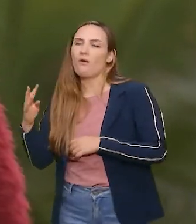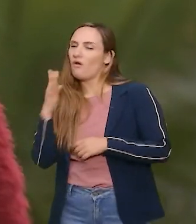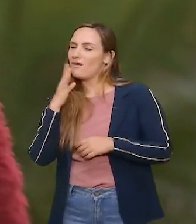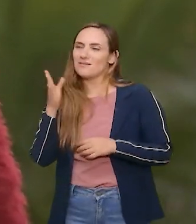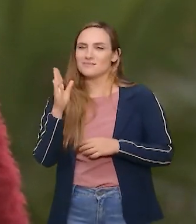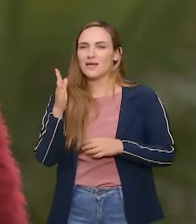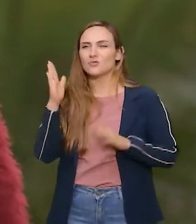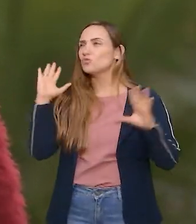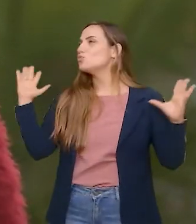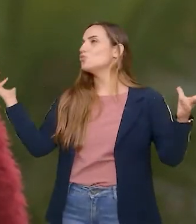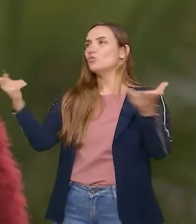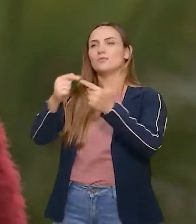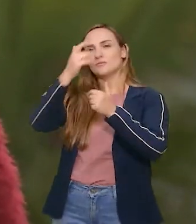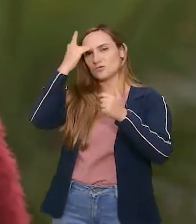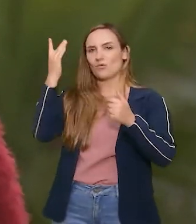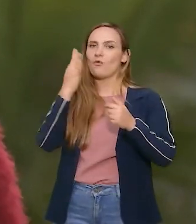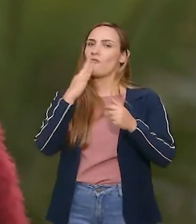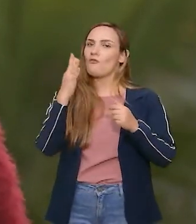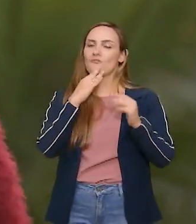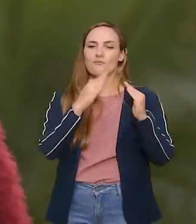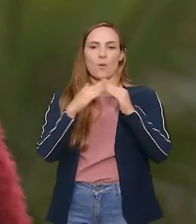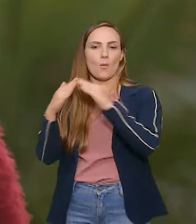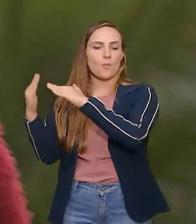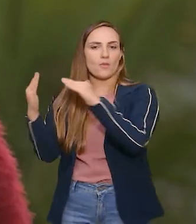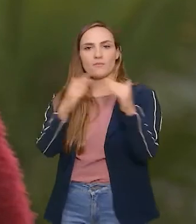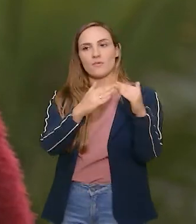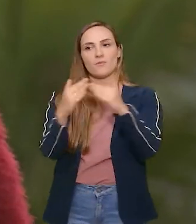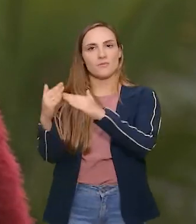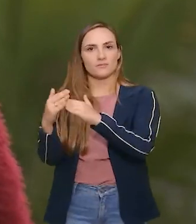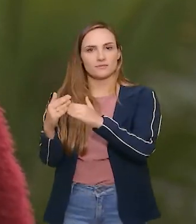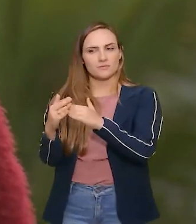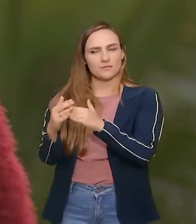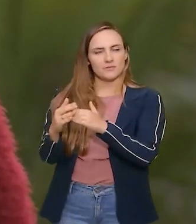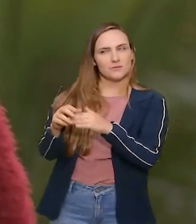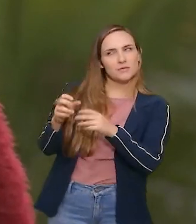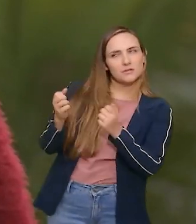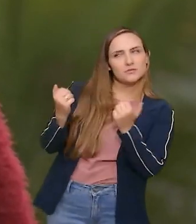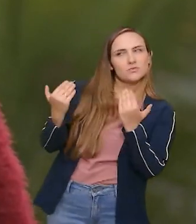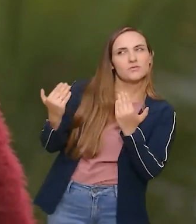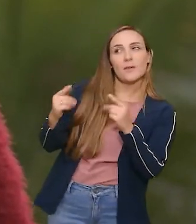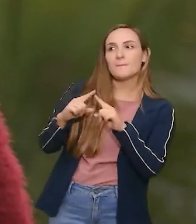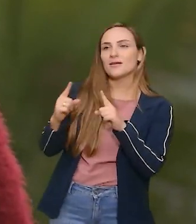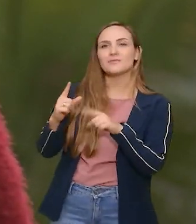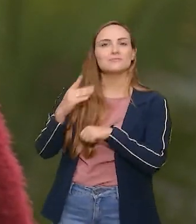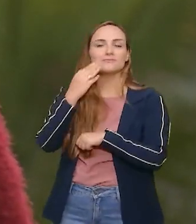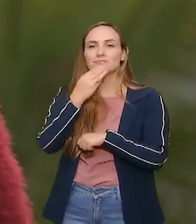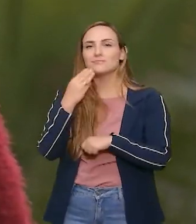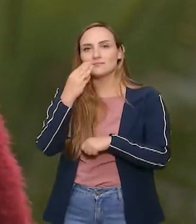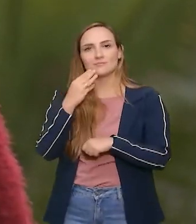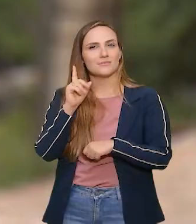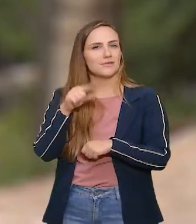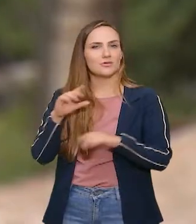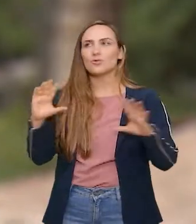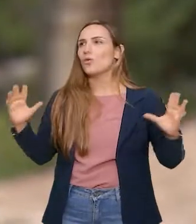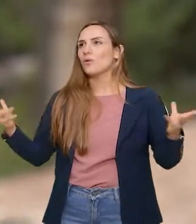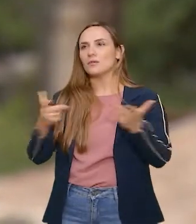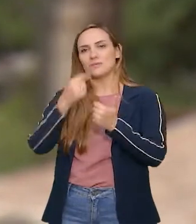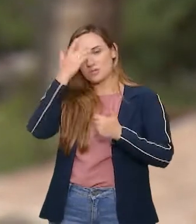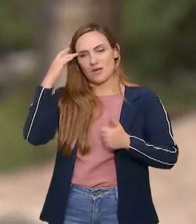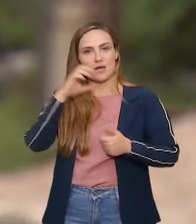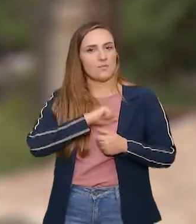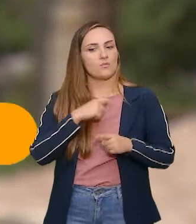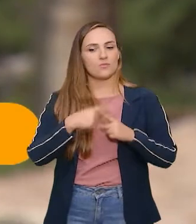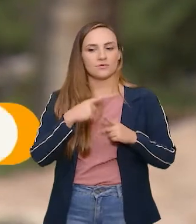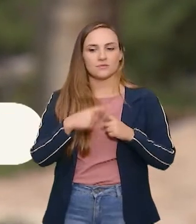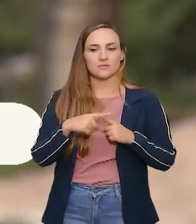dentro, porque as pessoas já o conhecem, já gostam. Ele é um cachorro, ao mesmo tempo que ele é arredio, ele é um cachorro também dócil. E ele já virou